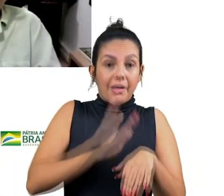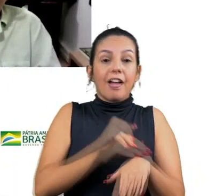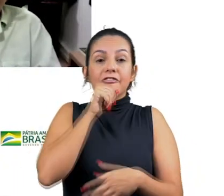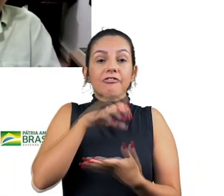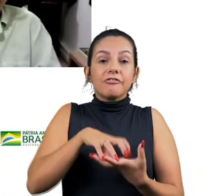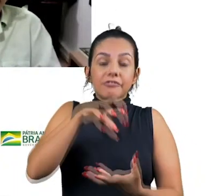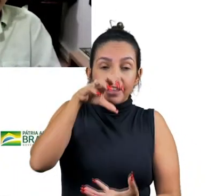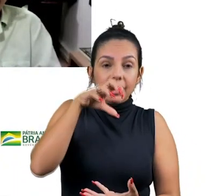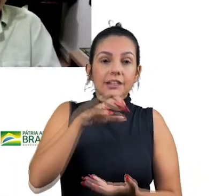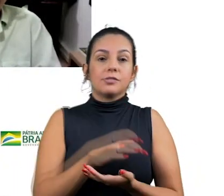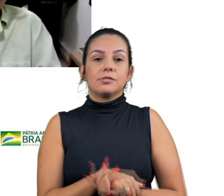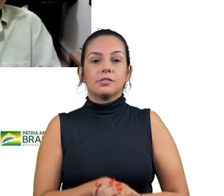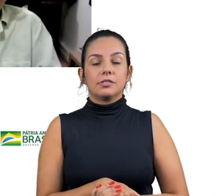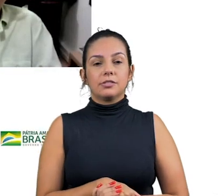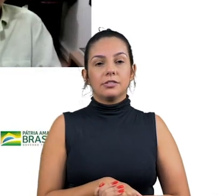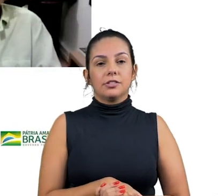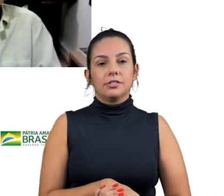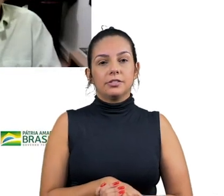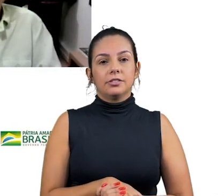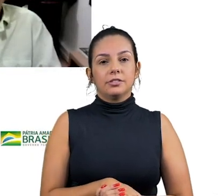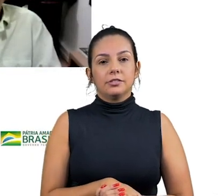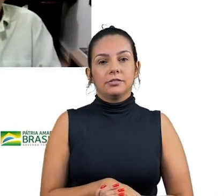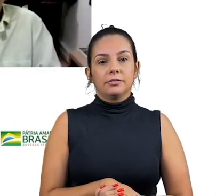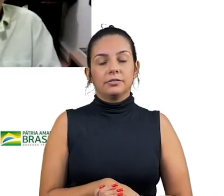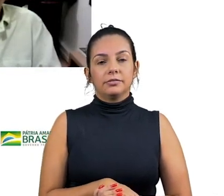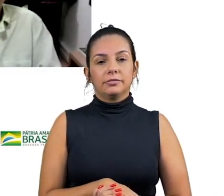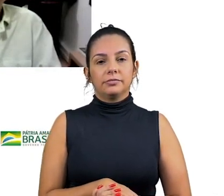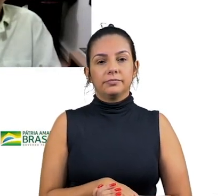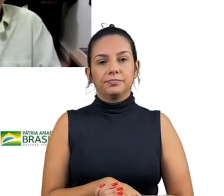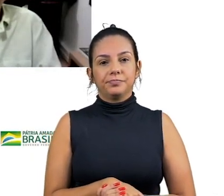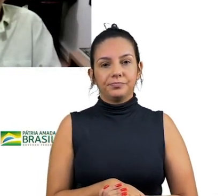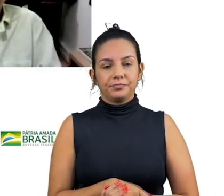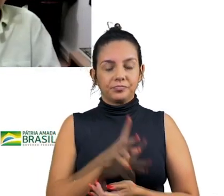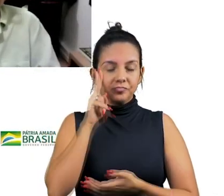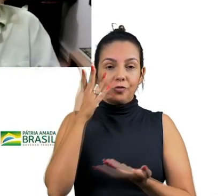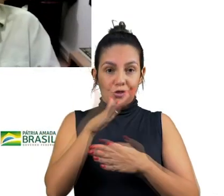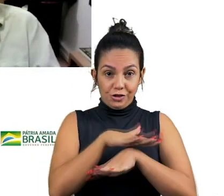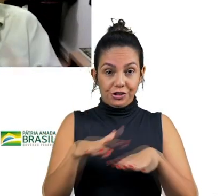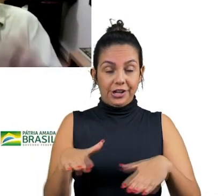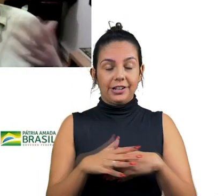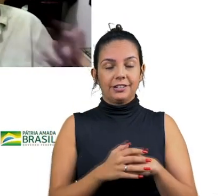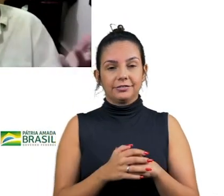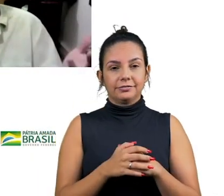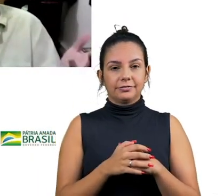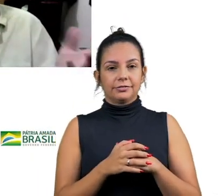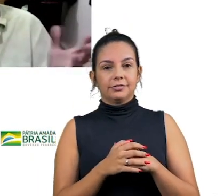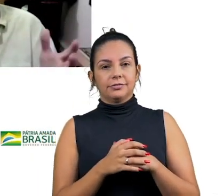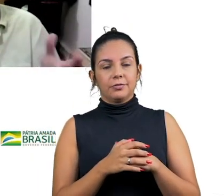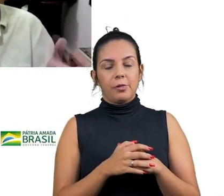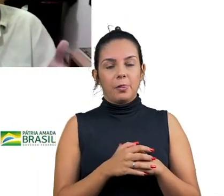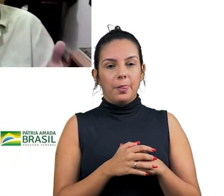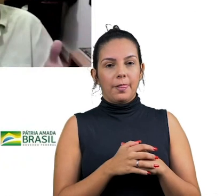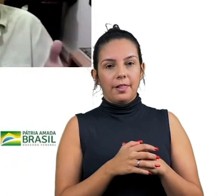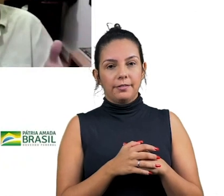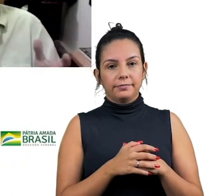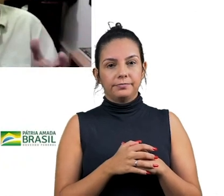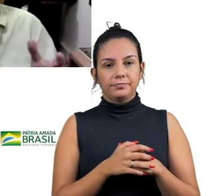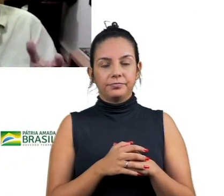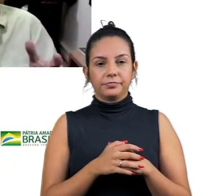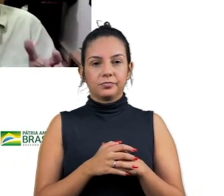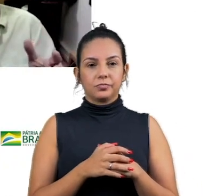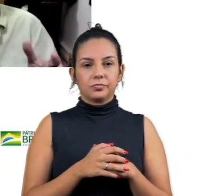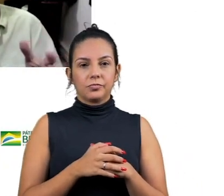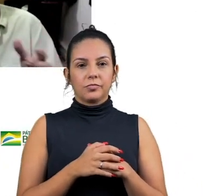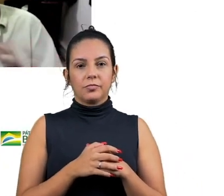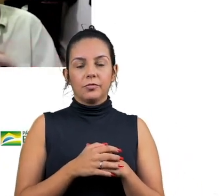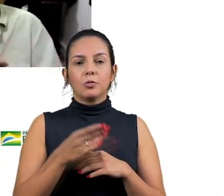que olha e diz assim, agora chega, né? Até porque, quer dizer, são categorias muito,